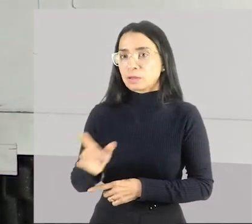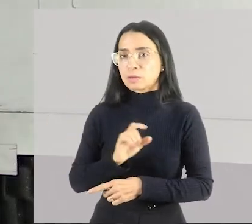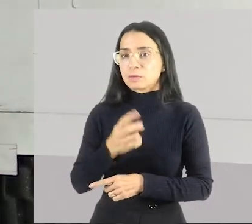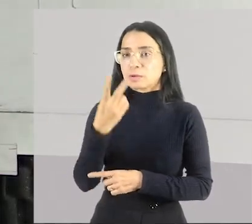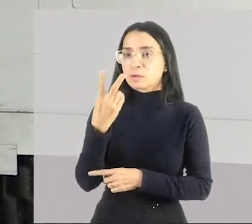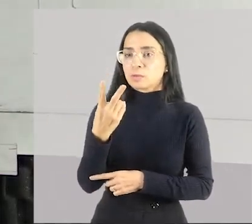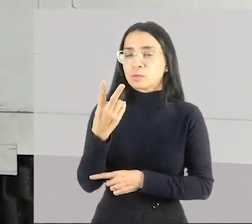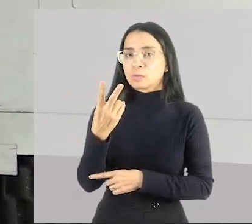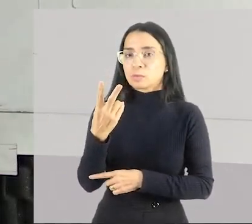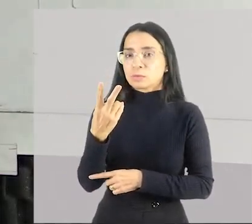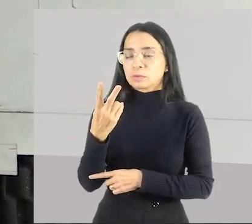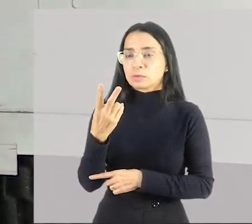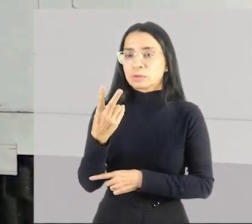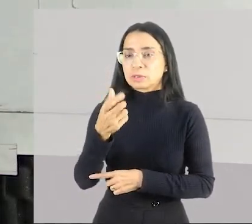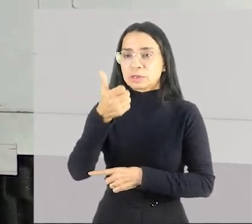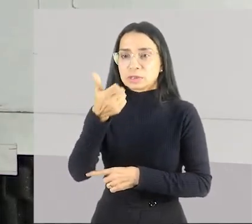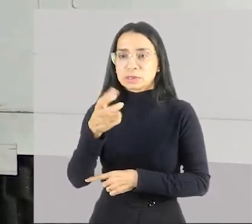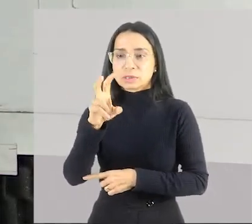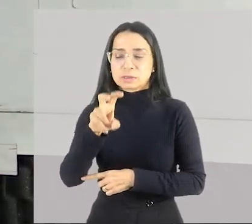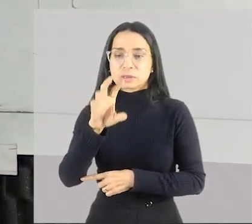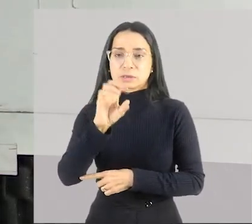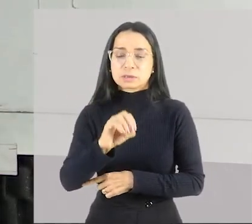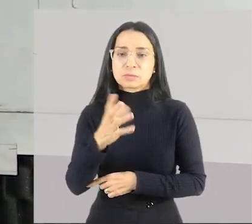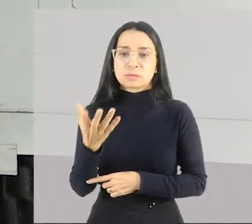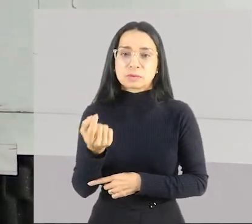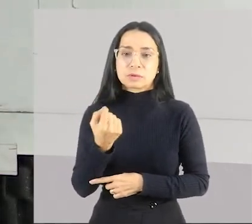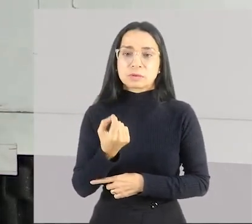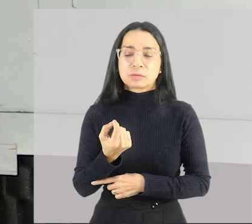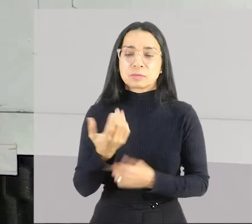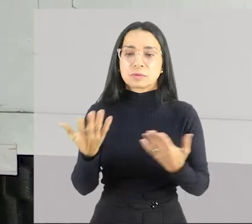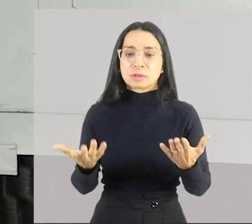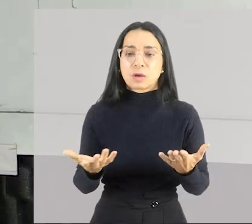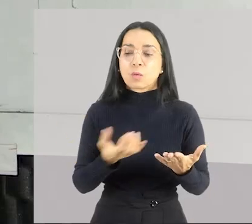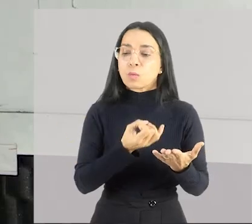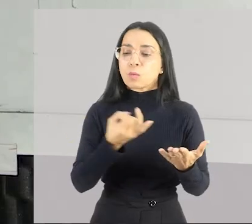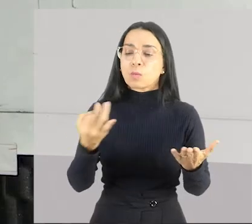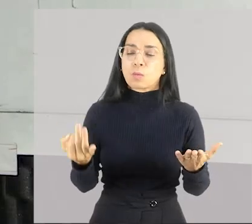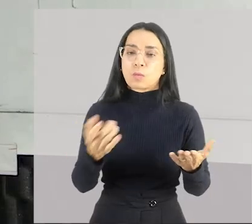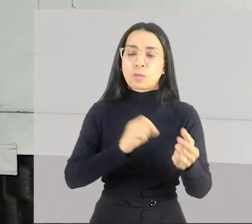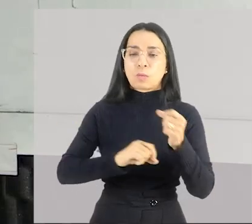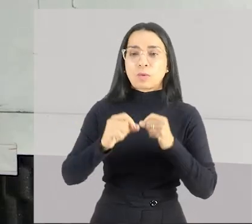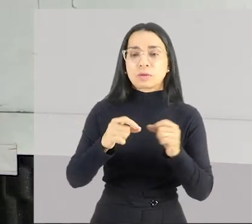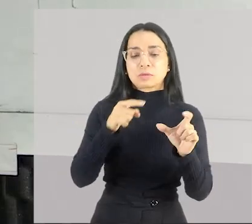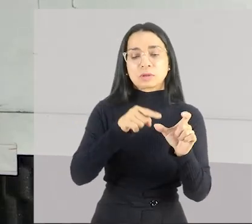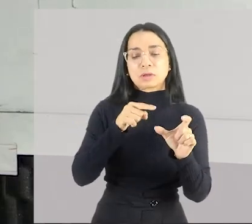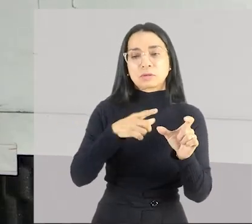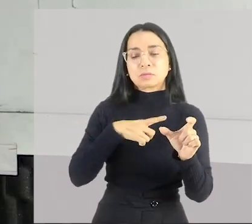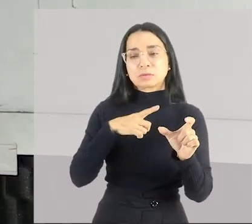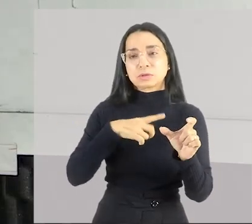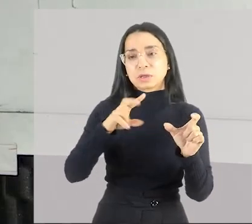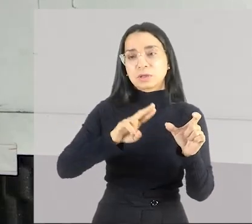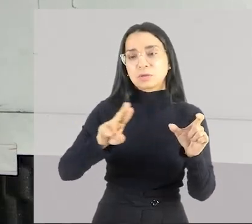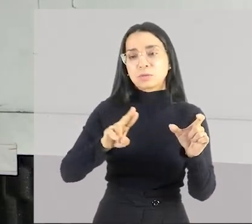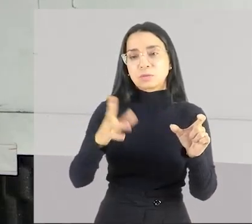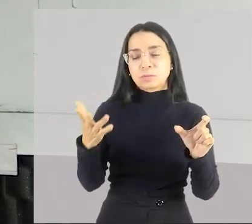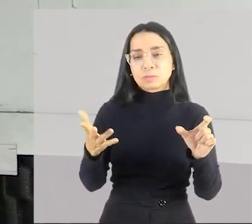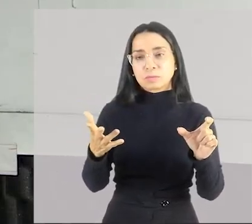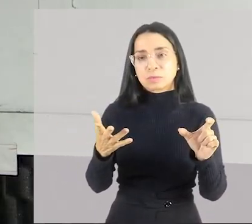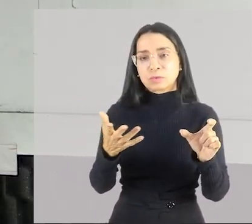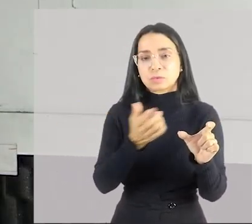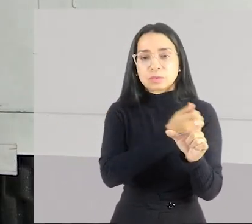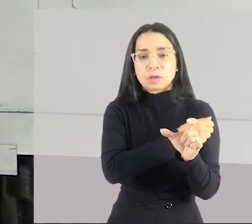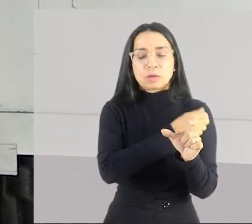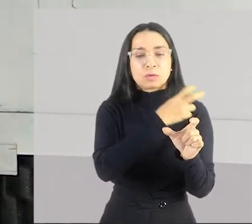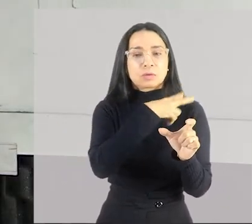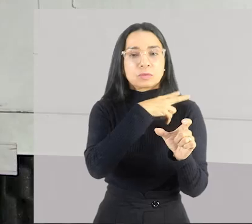n e foram 150 estudantes então quantos cartões tem nomes do aluno do sego ano então